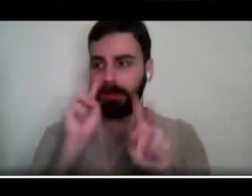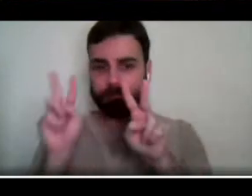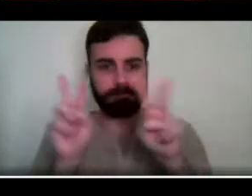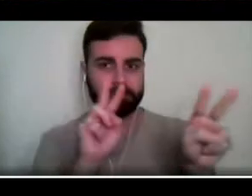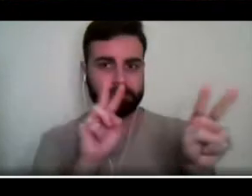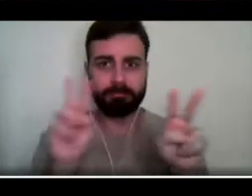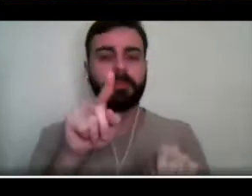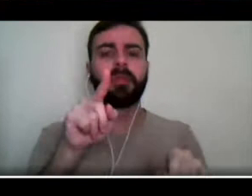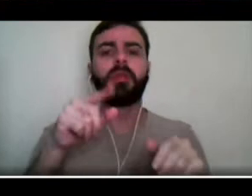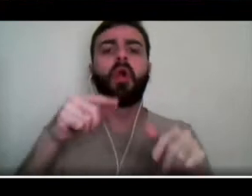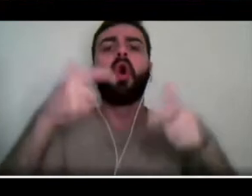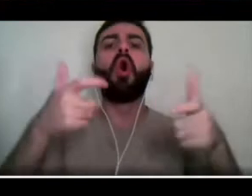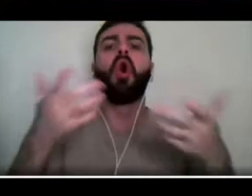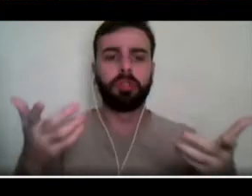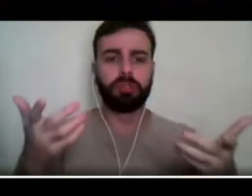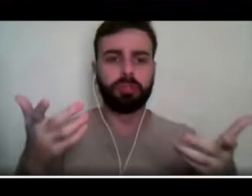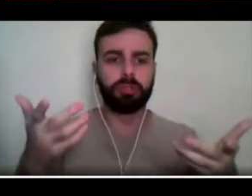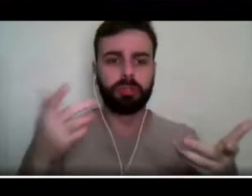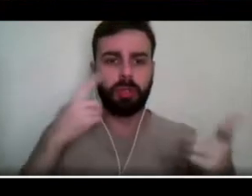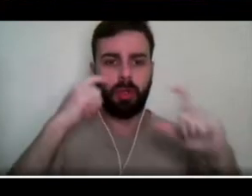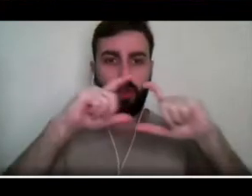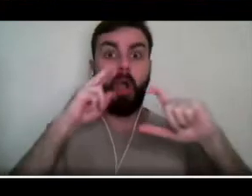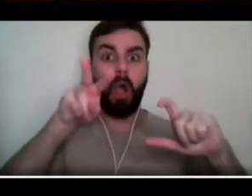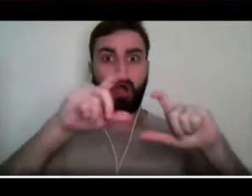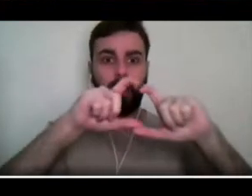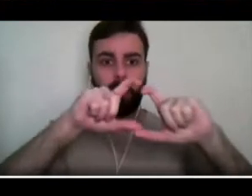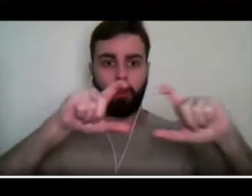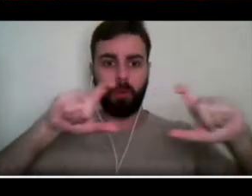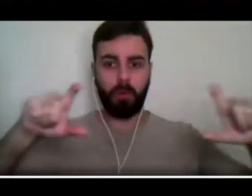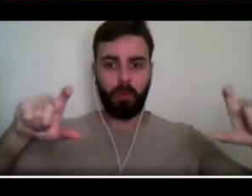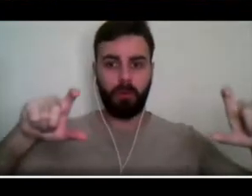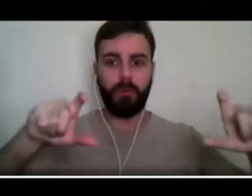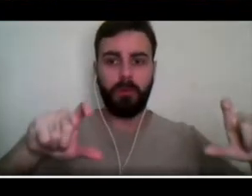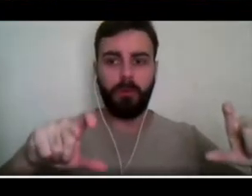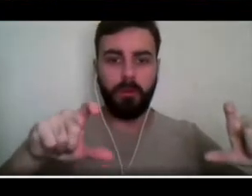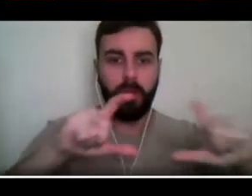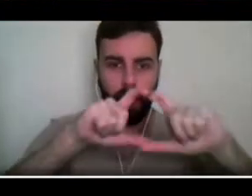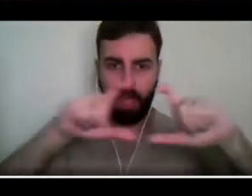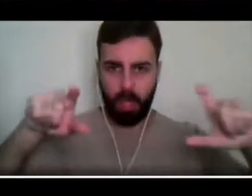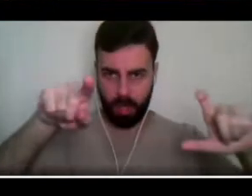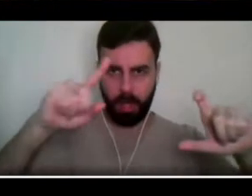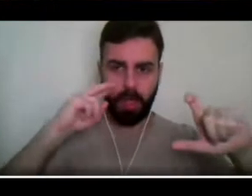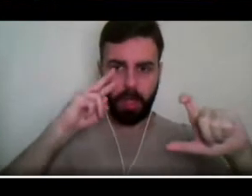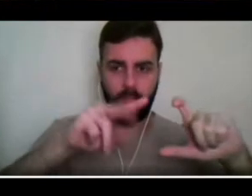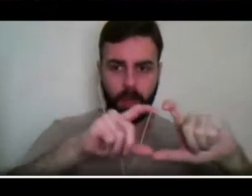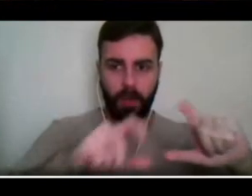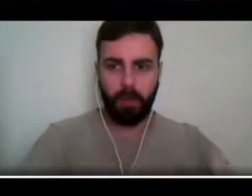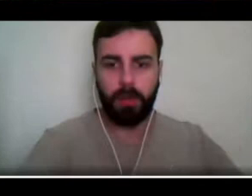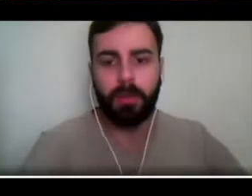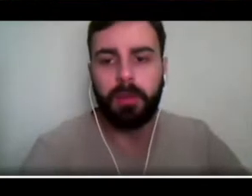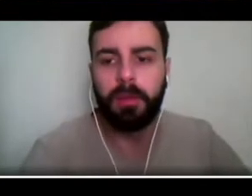falando dessa parte aqui? O que você não entendeu? Ou dessa parte aqui?